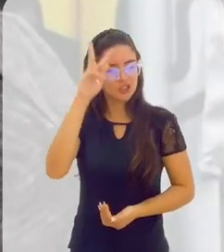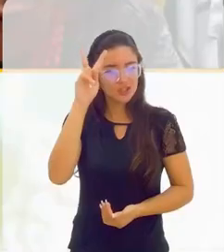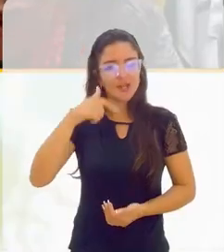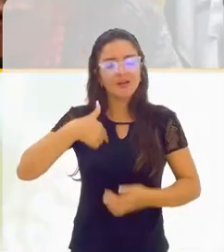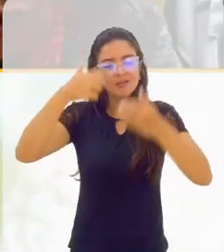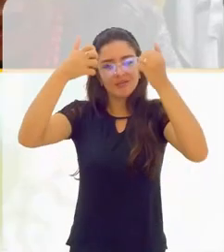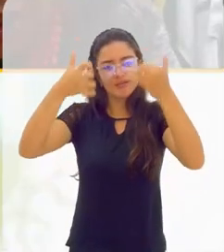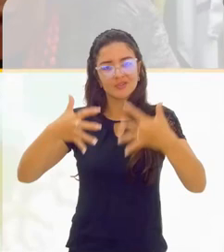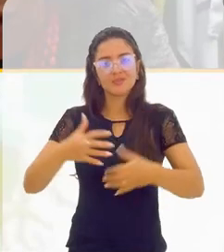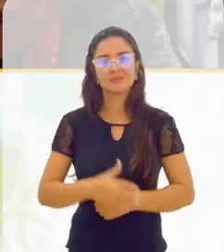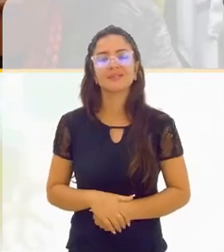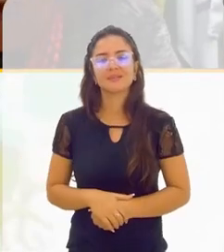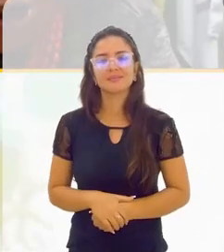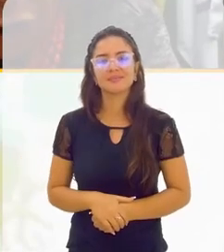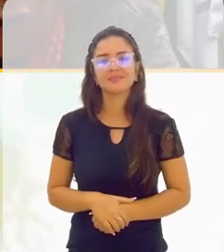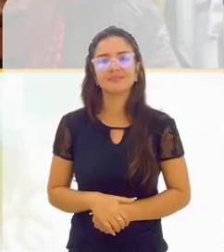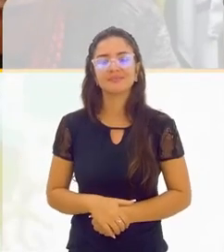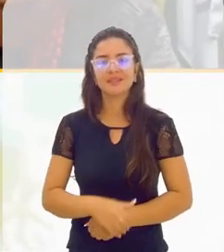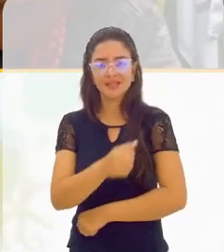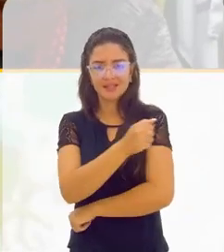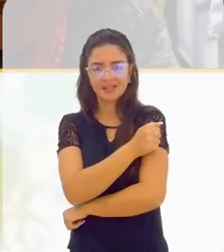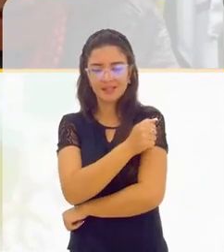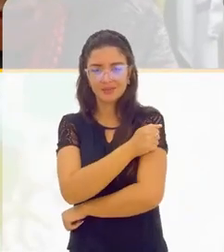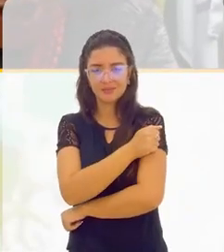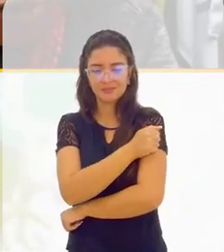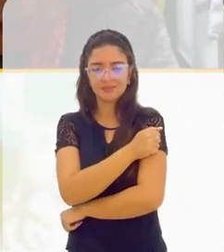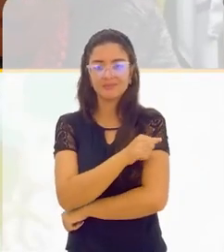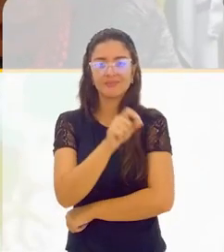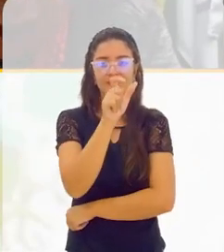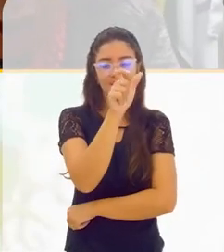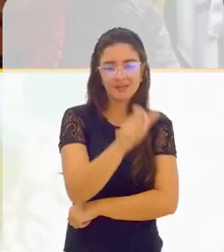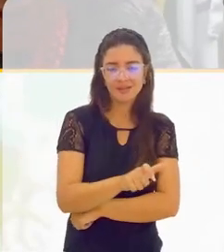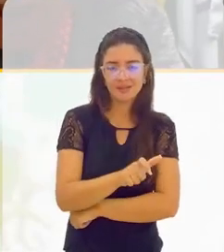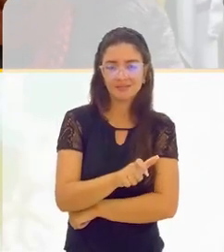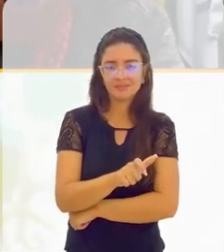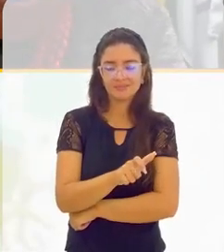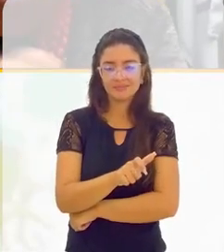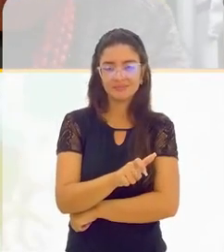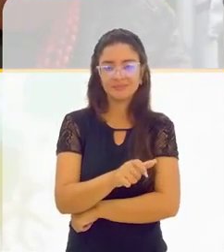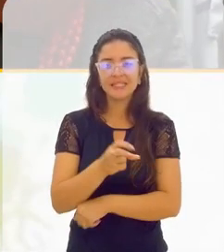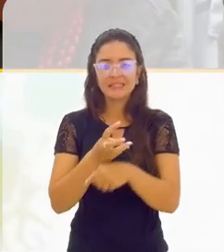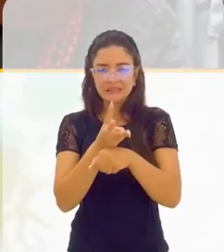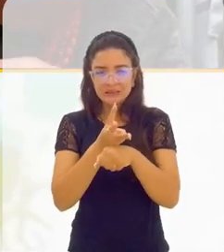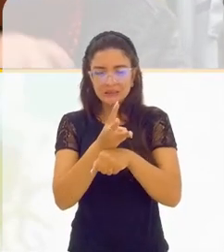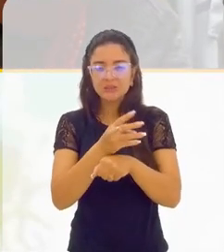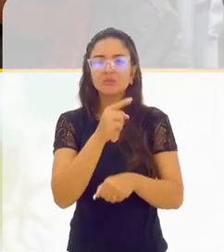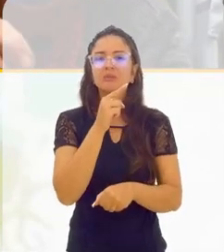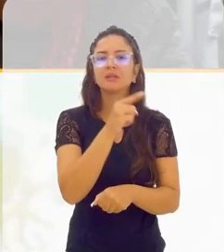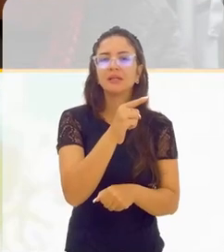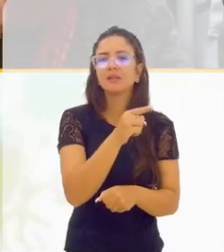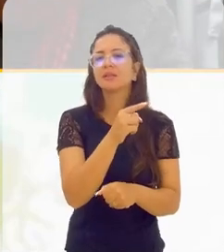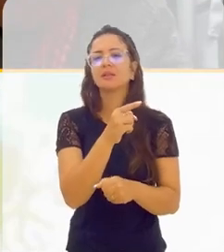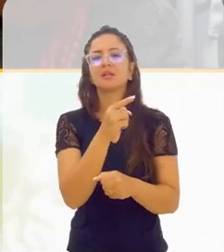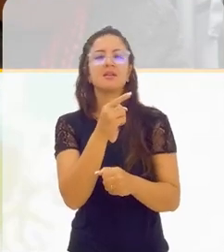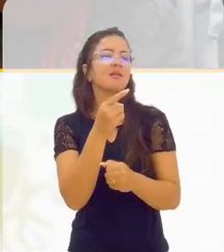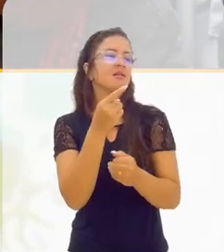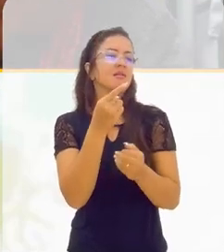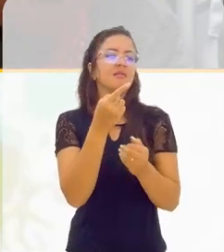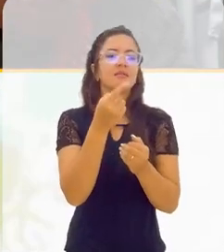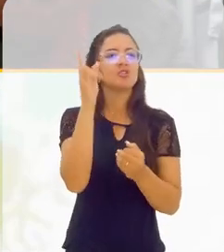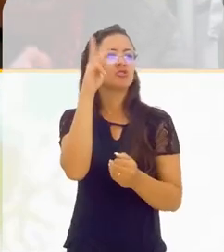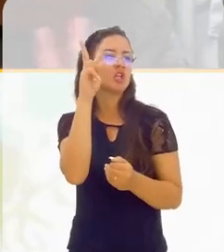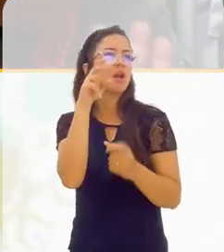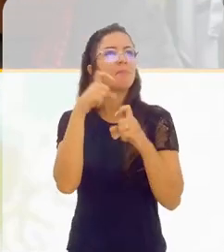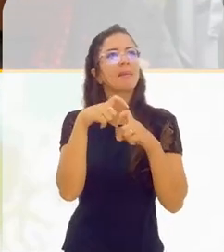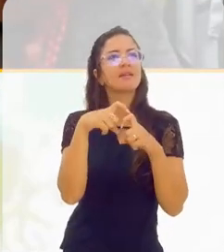a luninha de terceiro ano faz história faz uma beleza história médica né E vai oito páginas tudo com